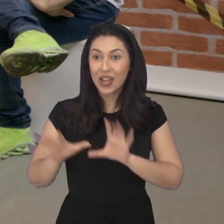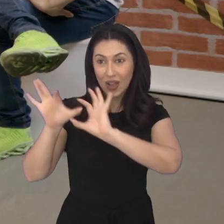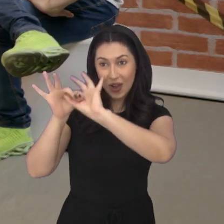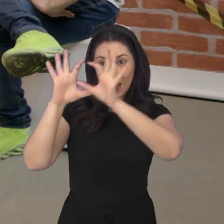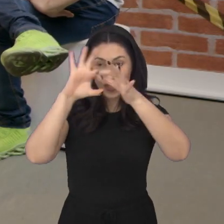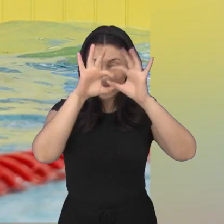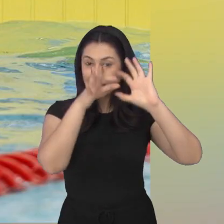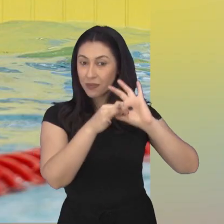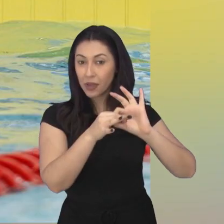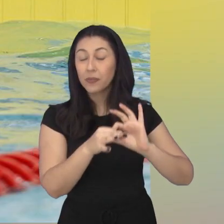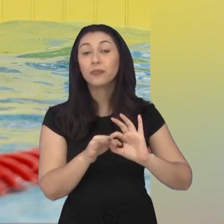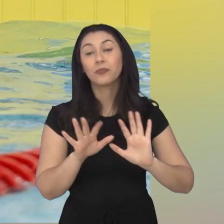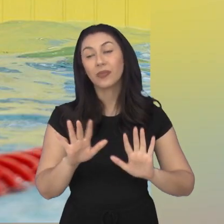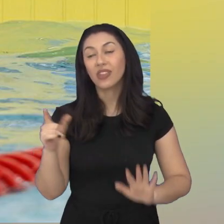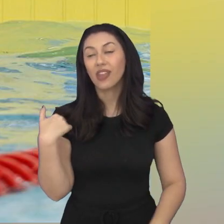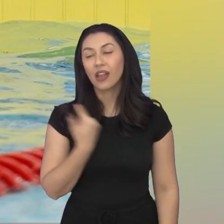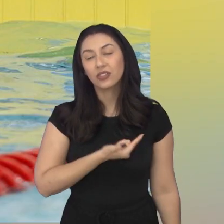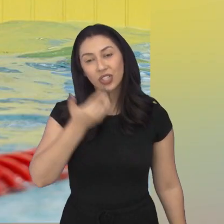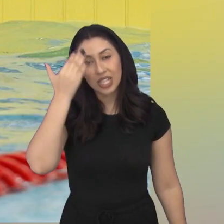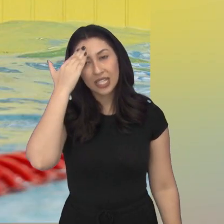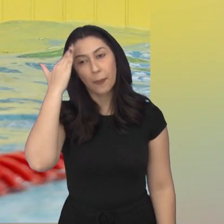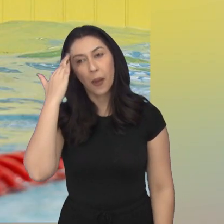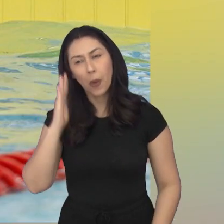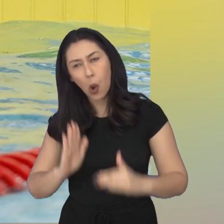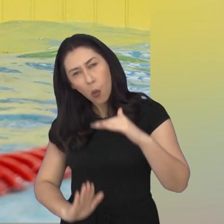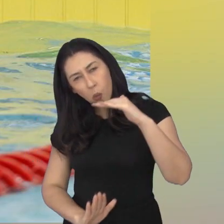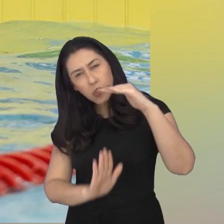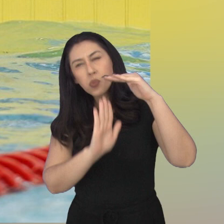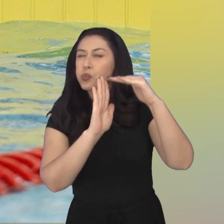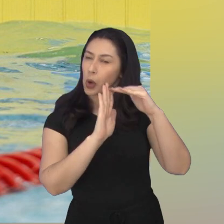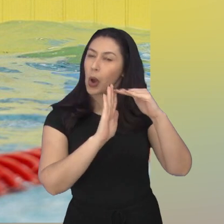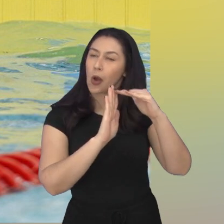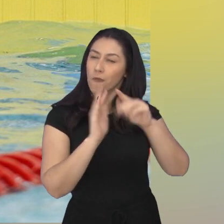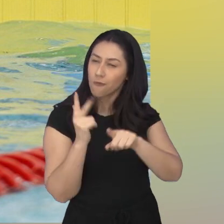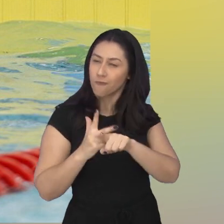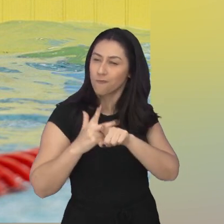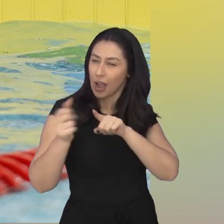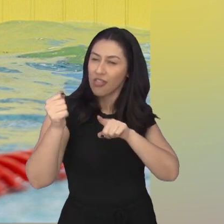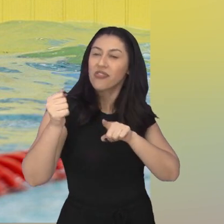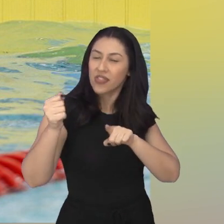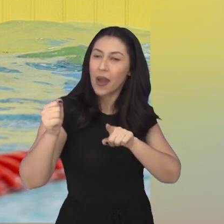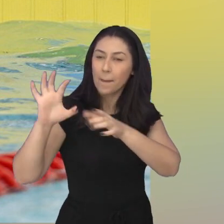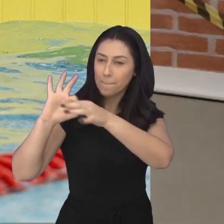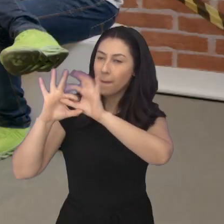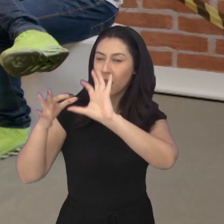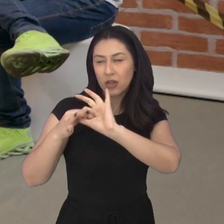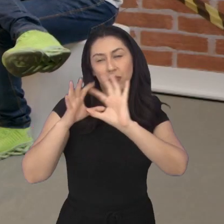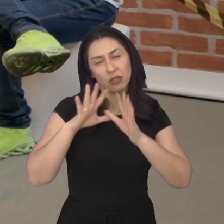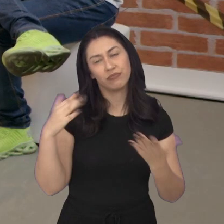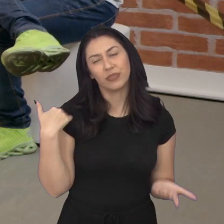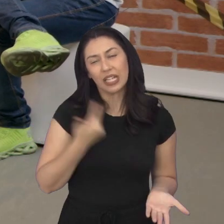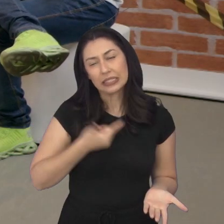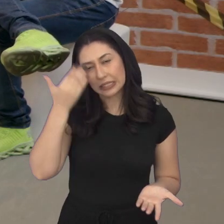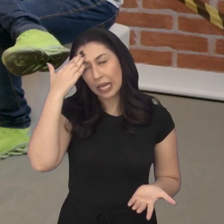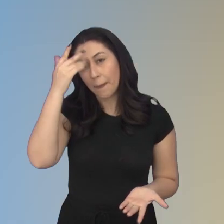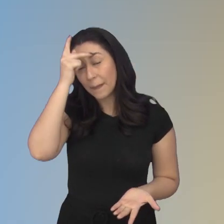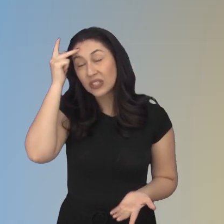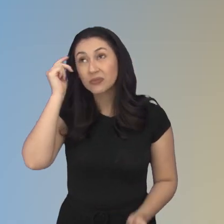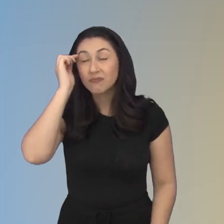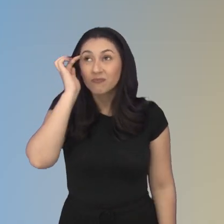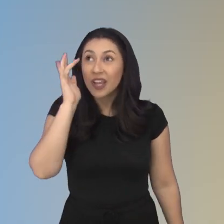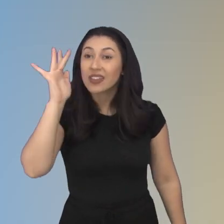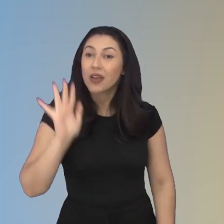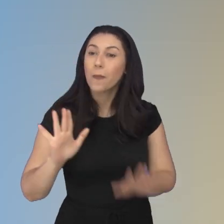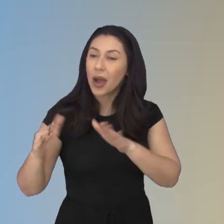gente sabe que para chegar até esse ponto, que é o sonho de muito atleta, né? Independente de qual modalidade que disputa, tem um